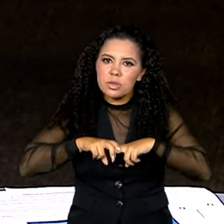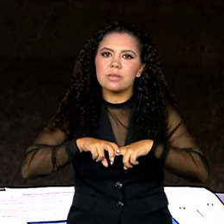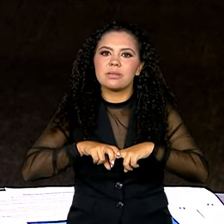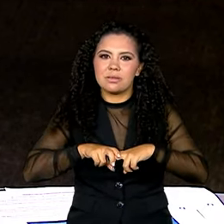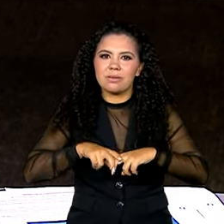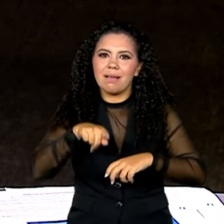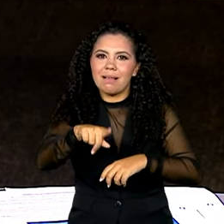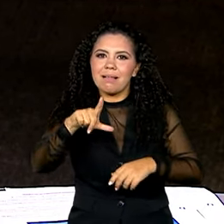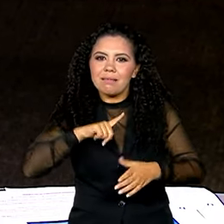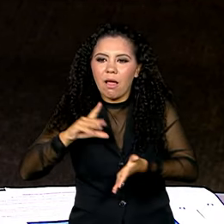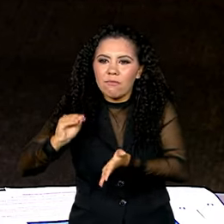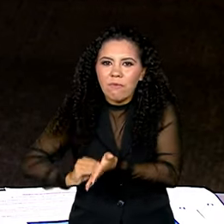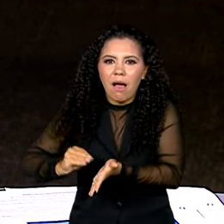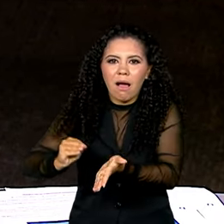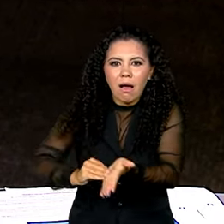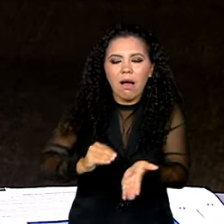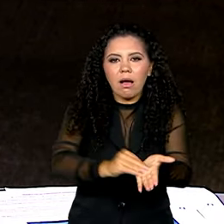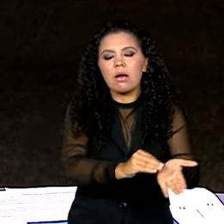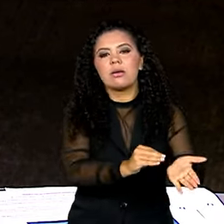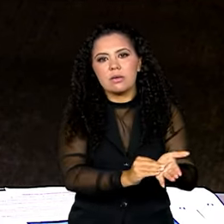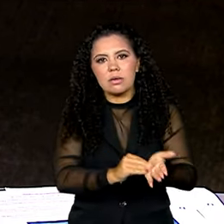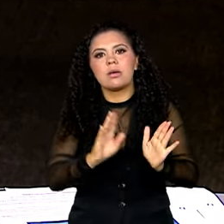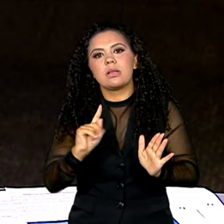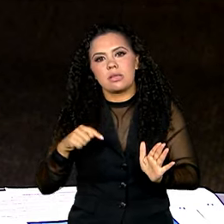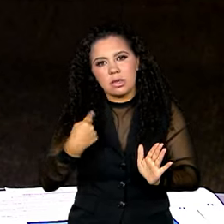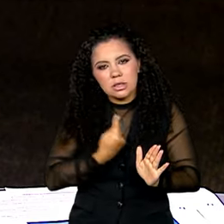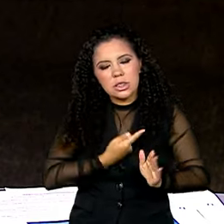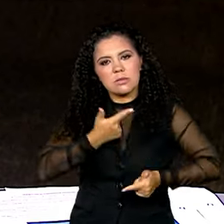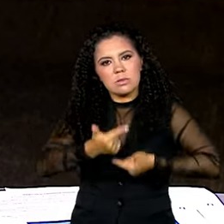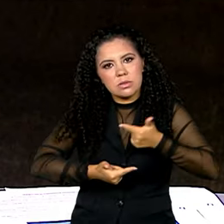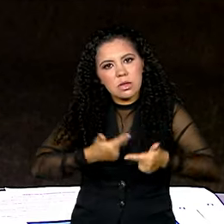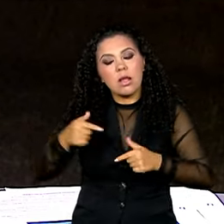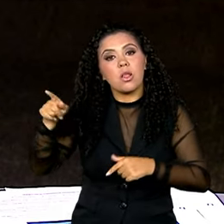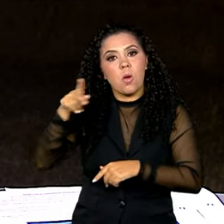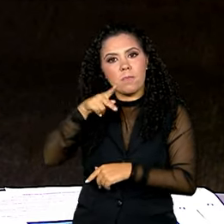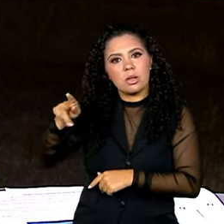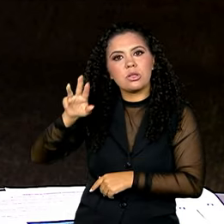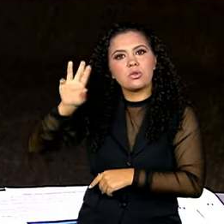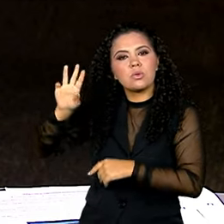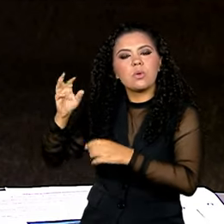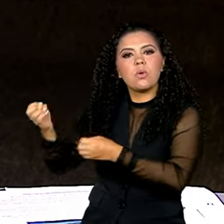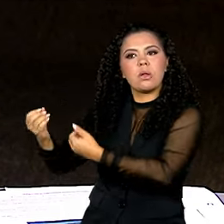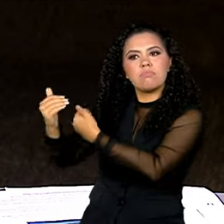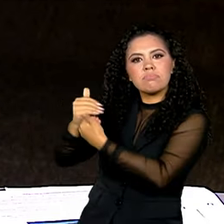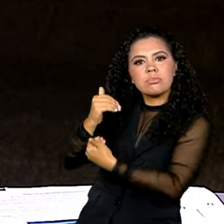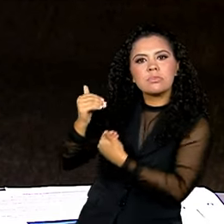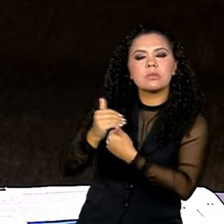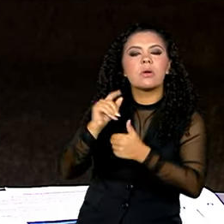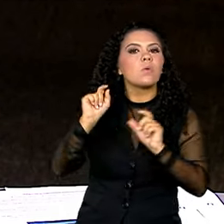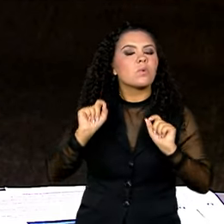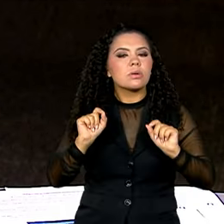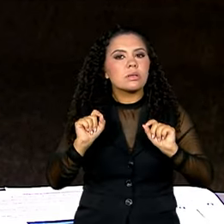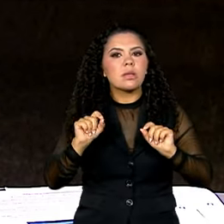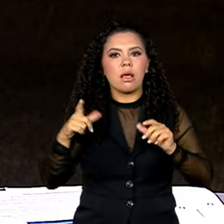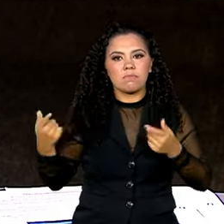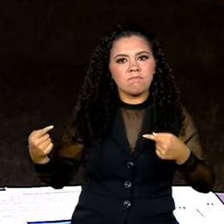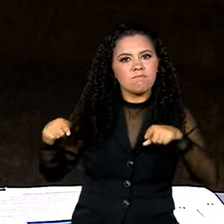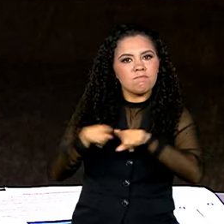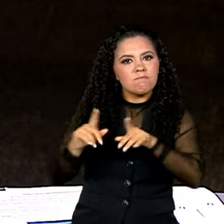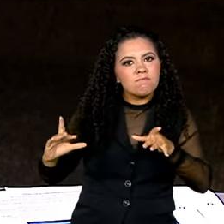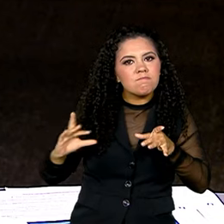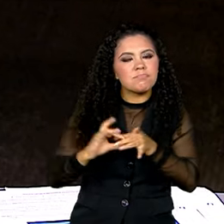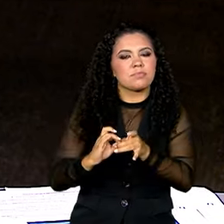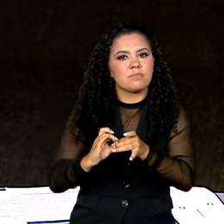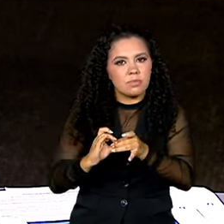represamento. Então nós trabalhamos, e o presidente Lula foi determinante nesse sentido, junto, numa parceria, estabelecemos